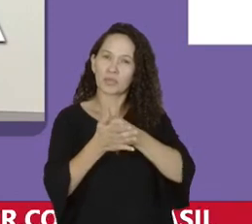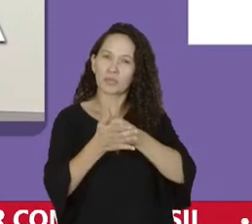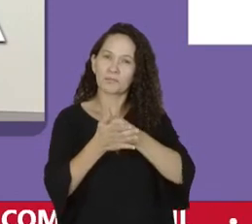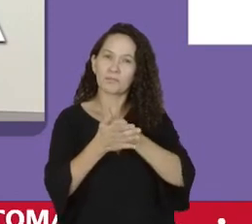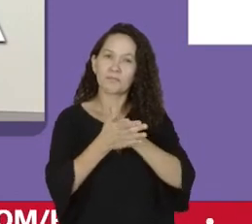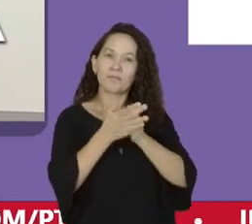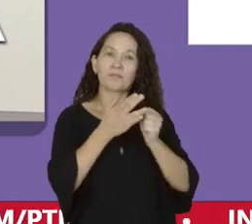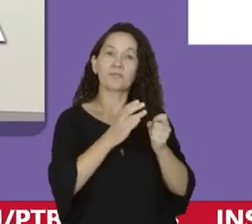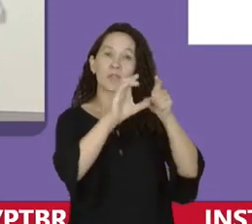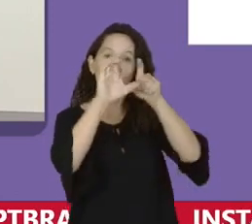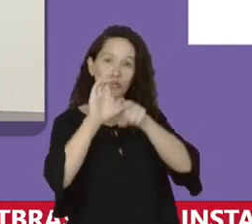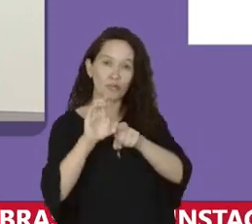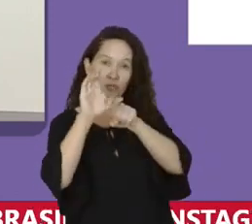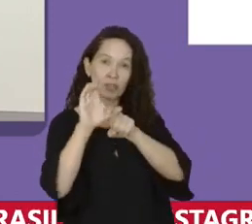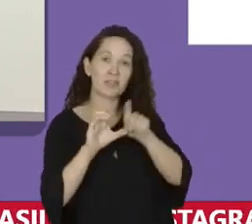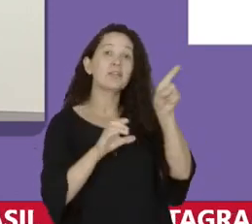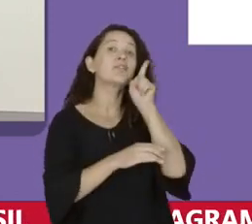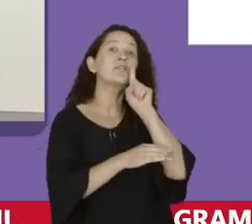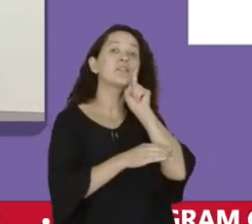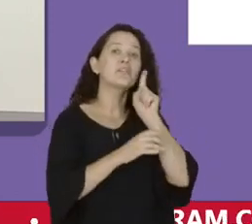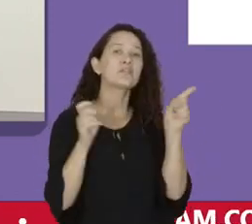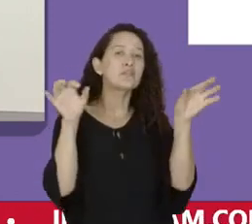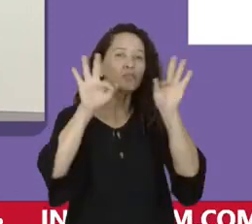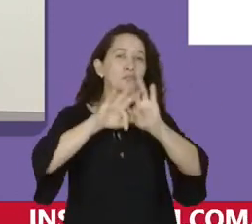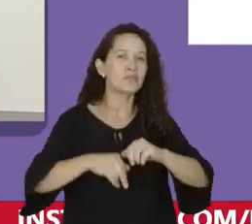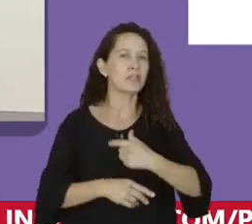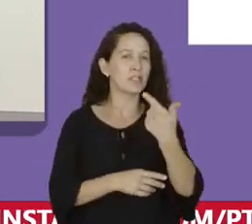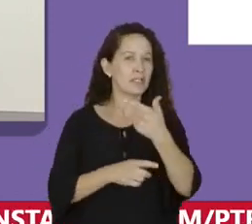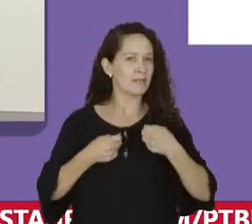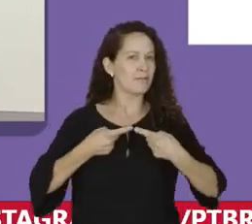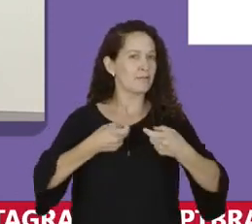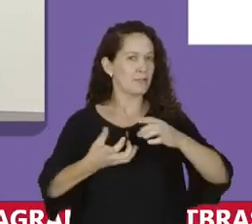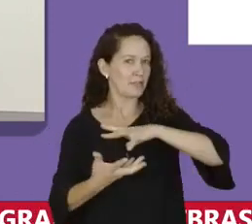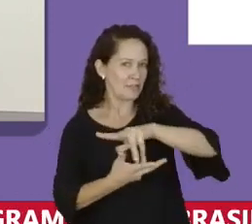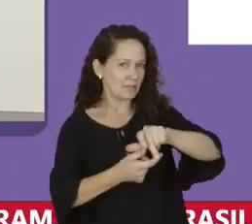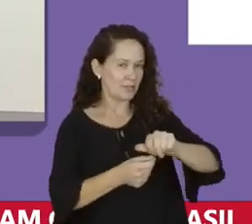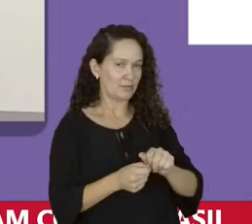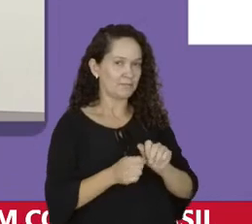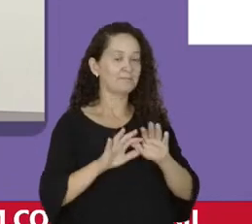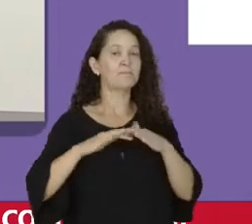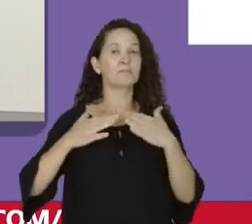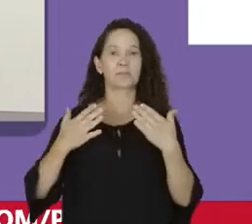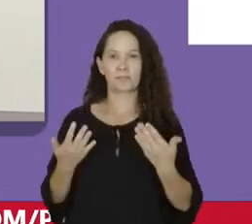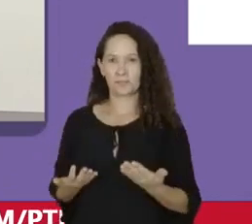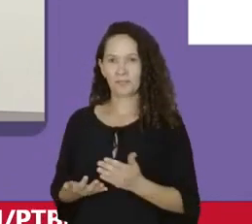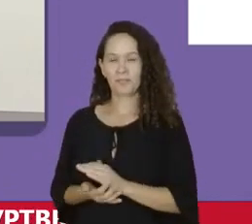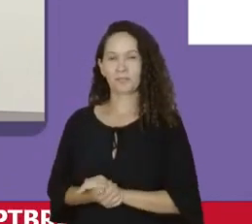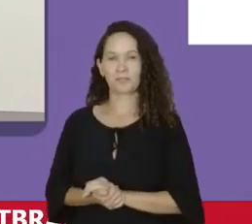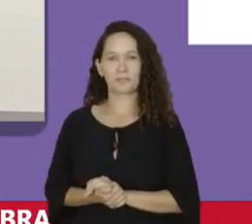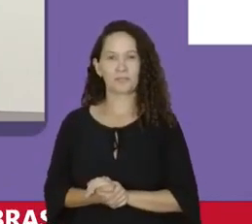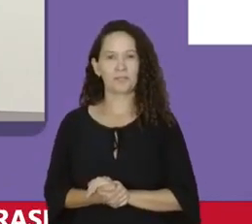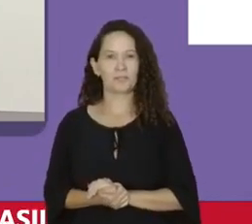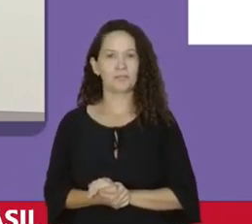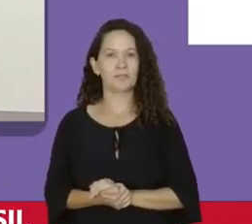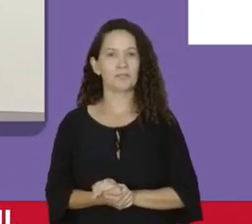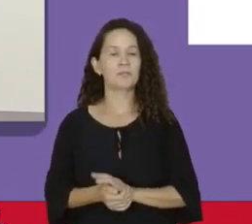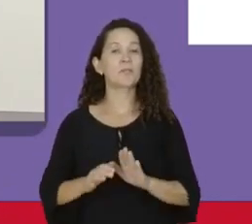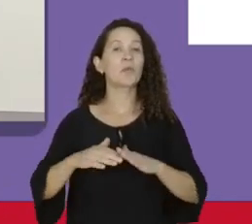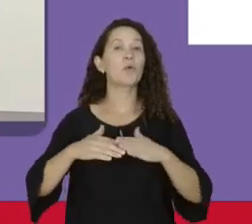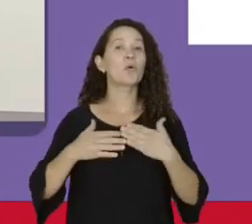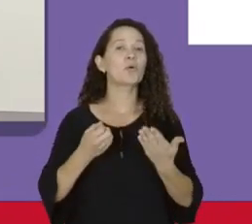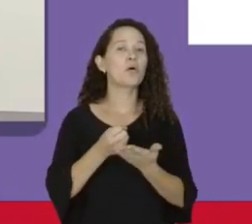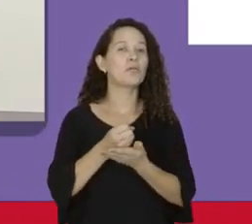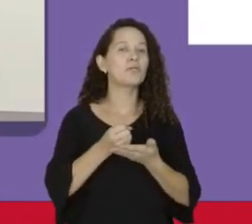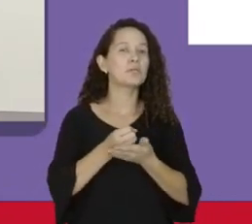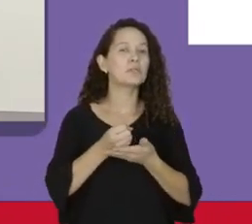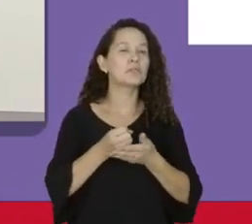dos Estados Unidos desde o final da Segunda Guerra. Bom, então, qual é a